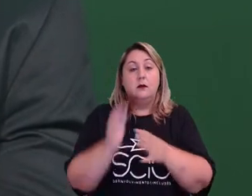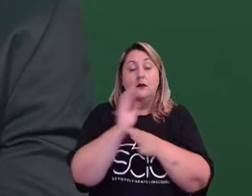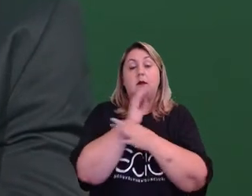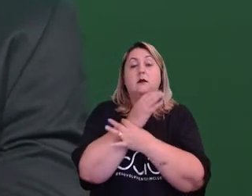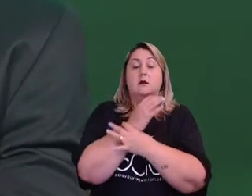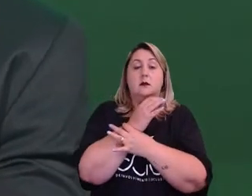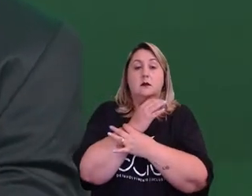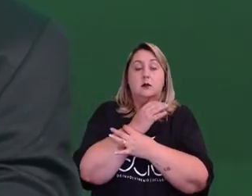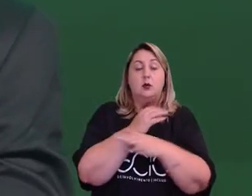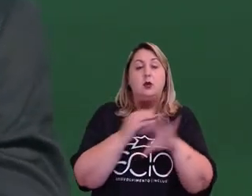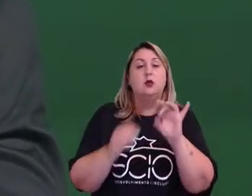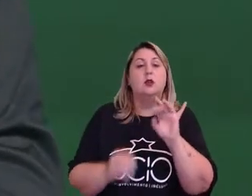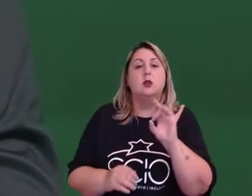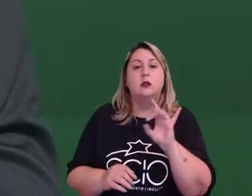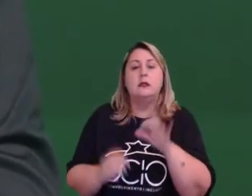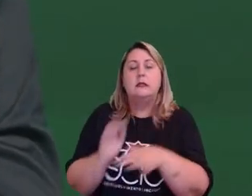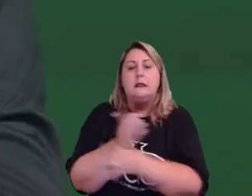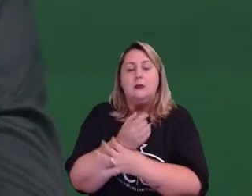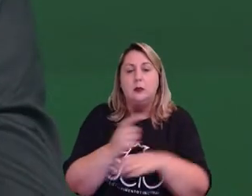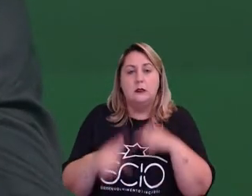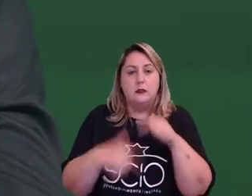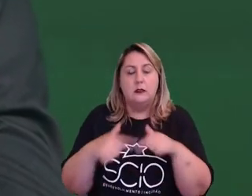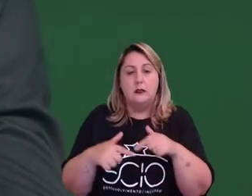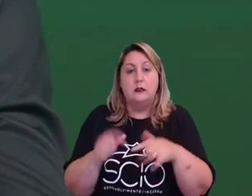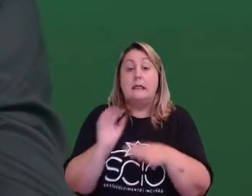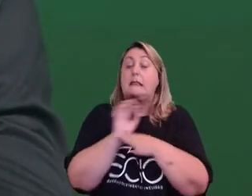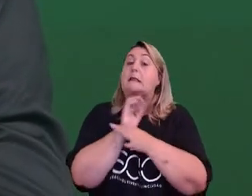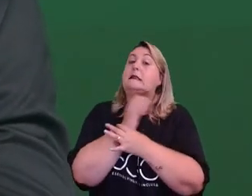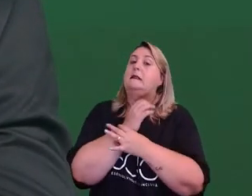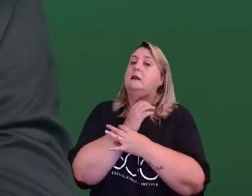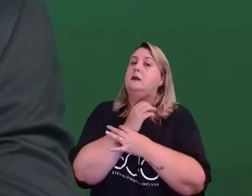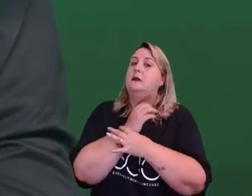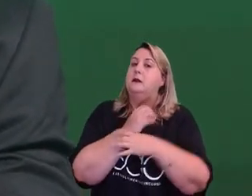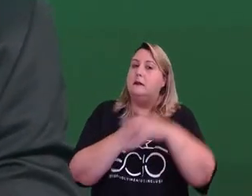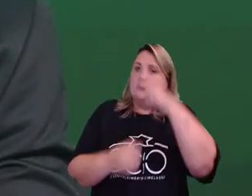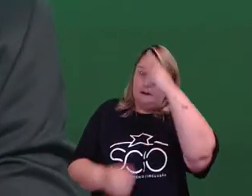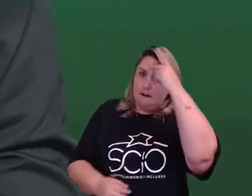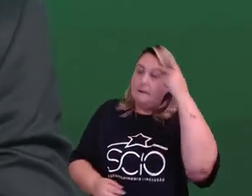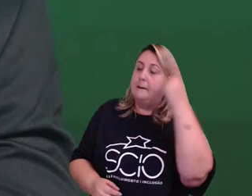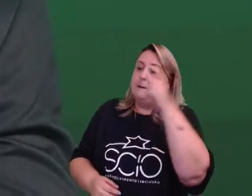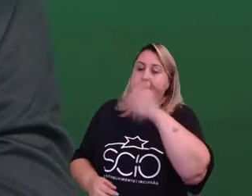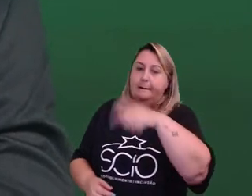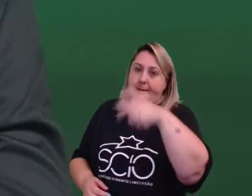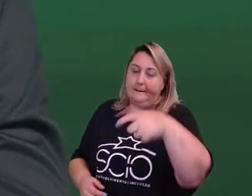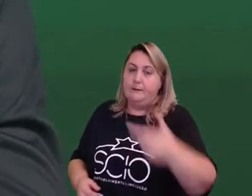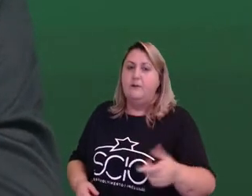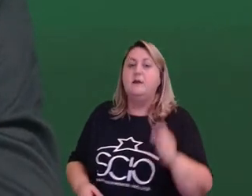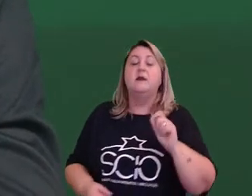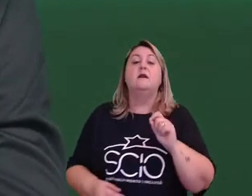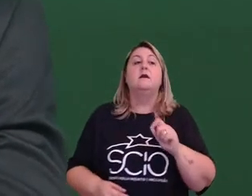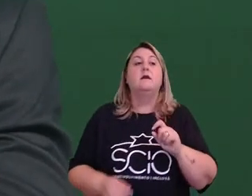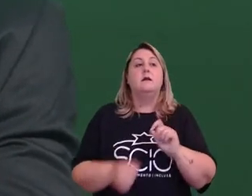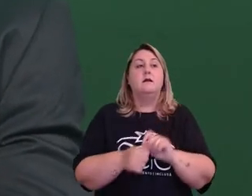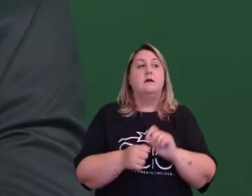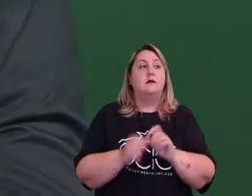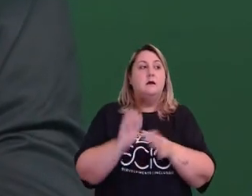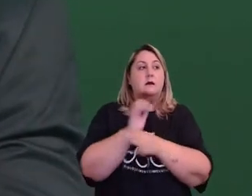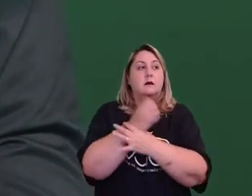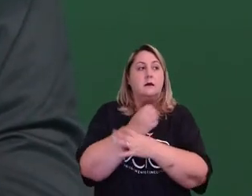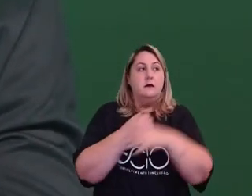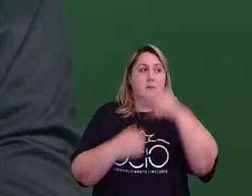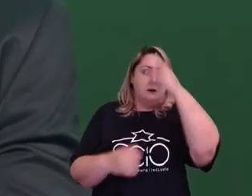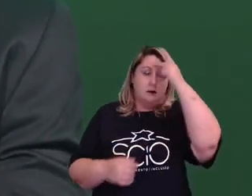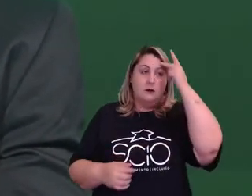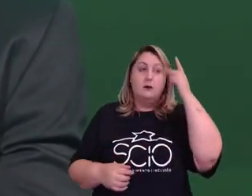segurança não é segurança do trabalho, é segurança das pessoas. E para fazer segurança das